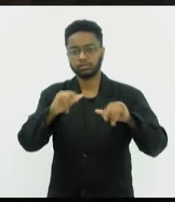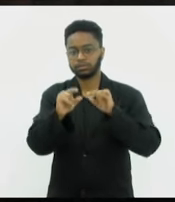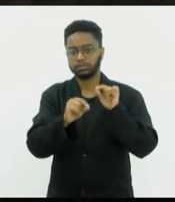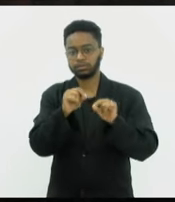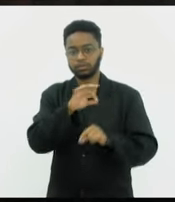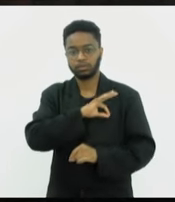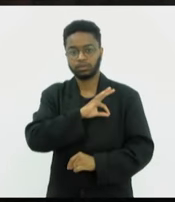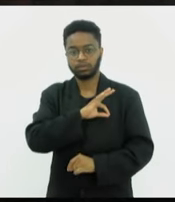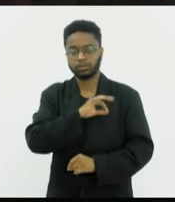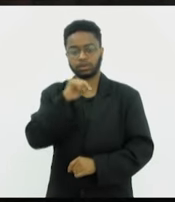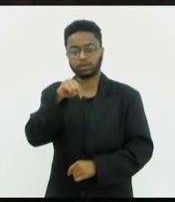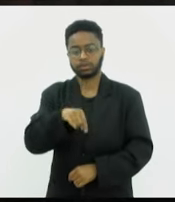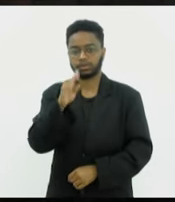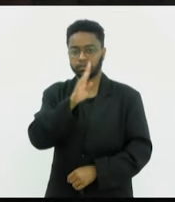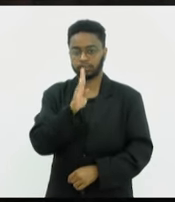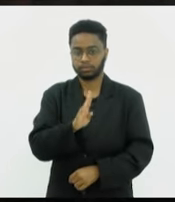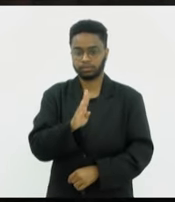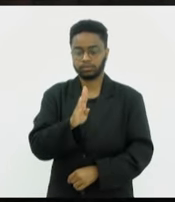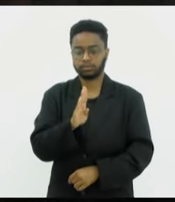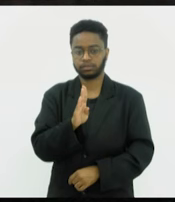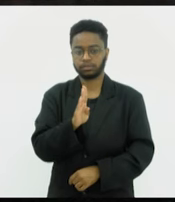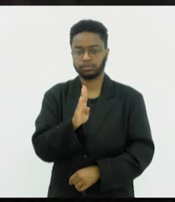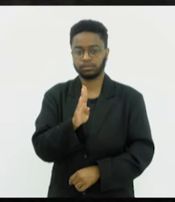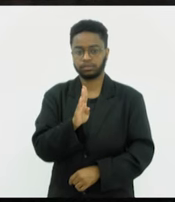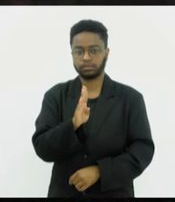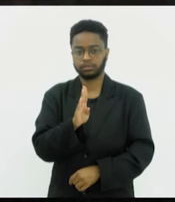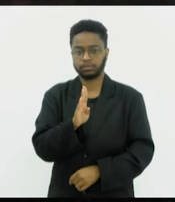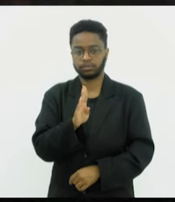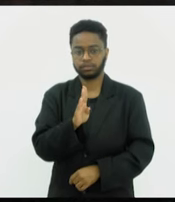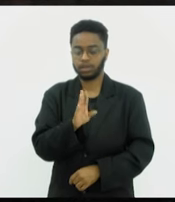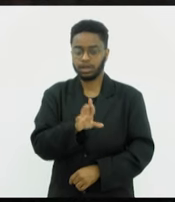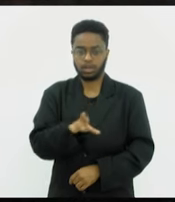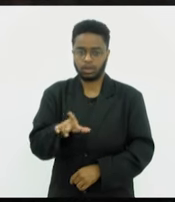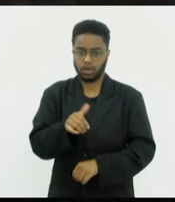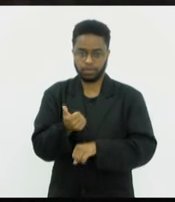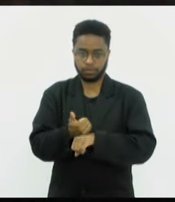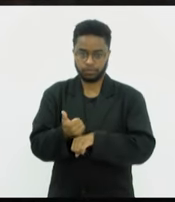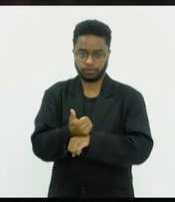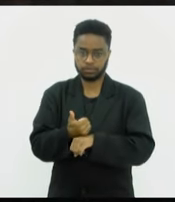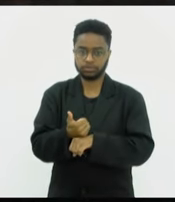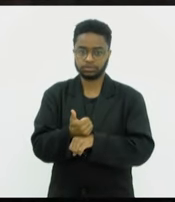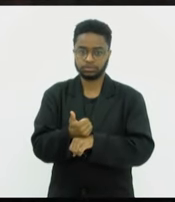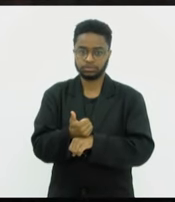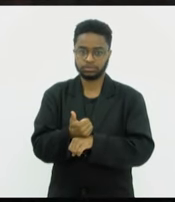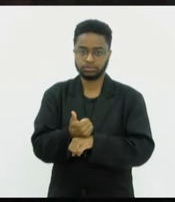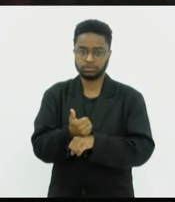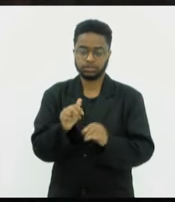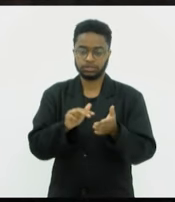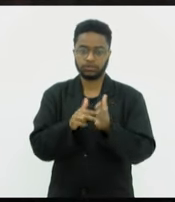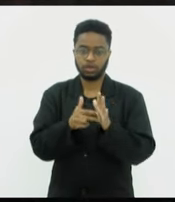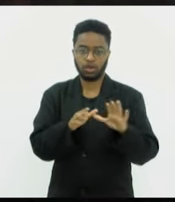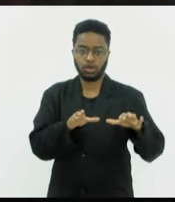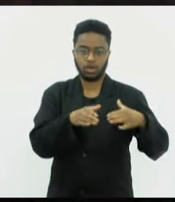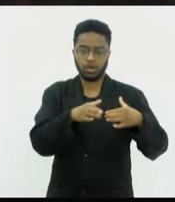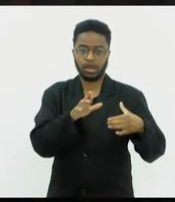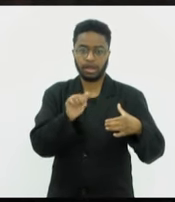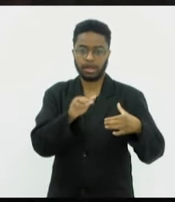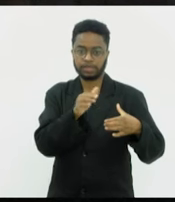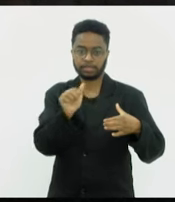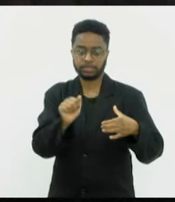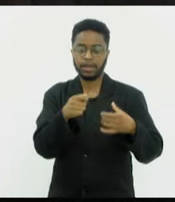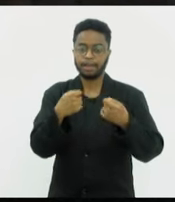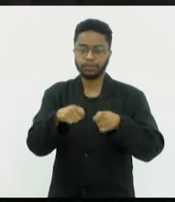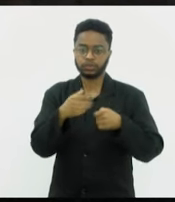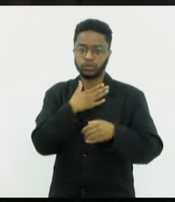ser policial no Brasil, no Rio de Janeiro, não é uma profissão, e sim uma raça. Você tem que ter vocação, você